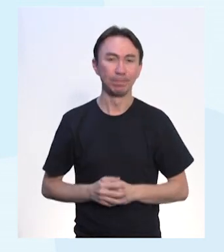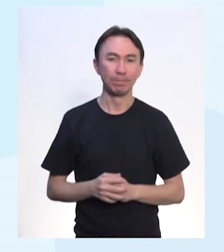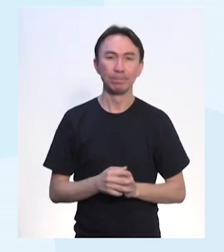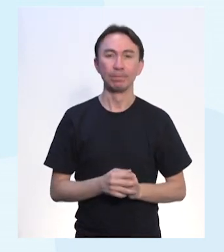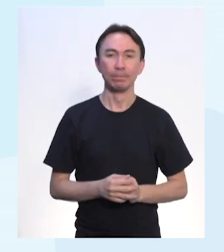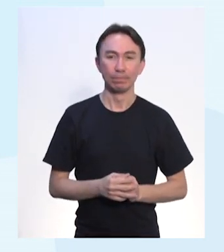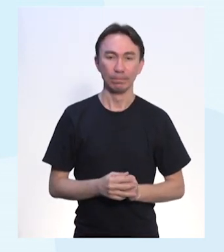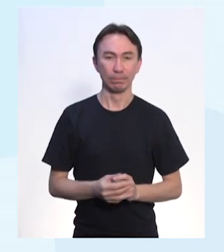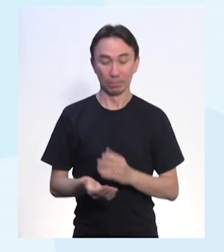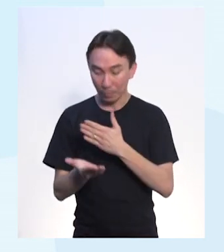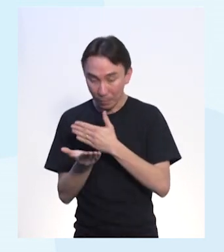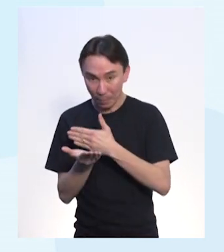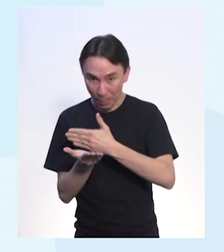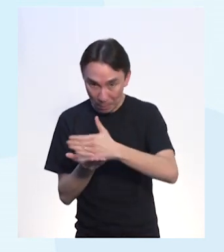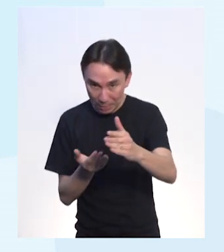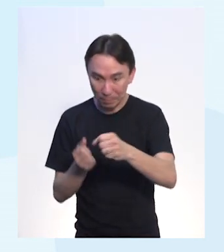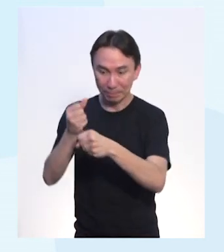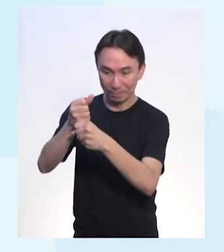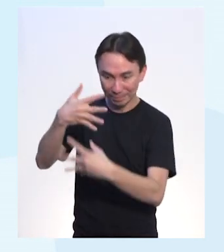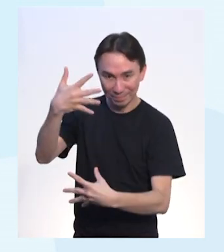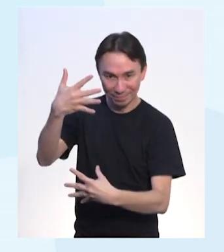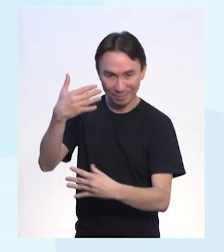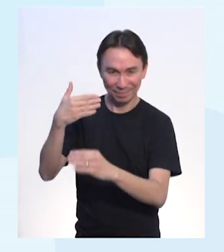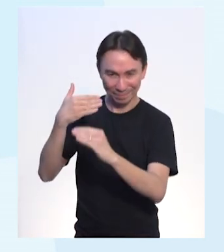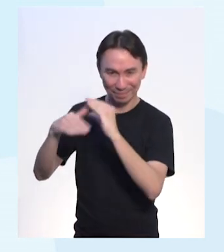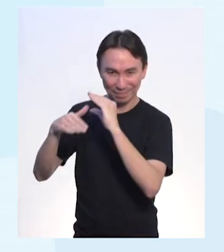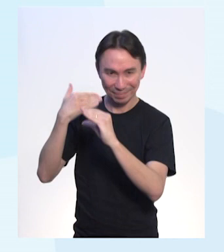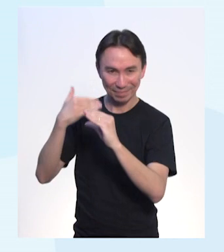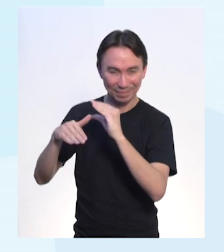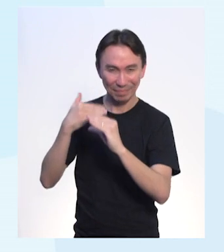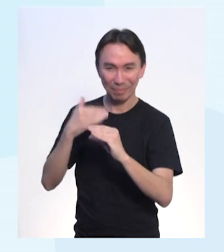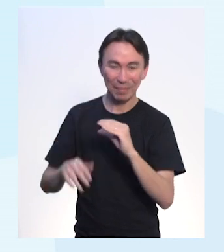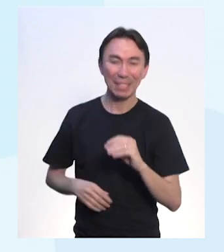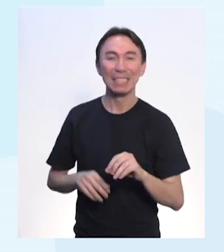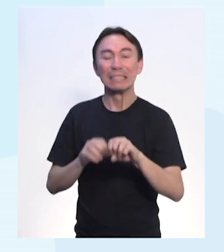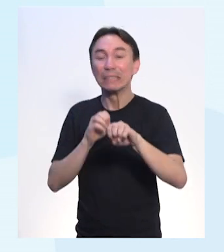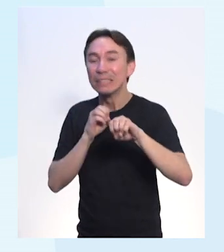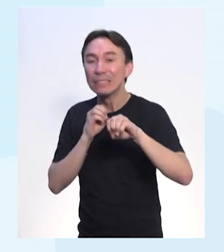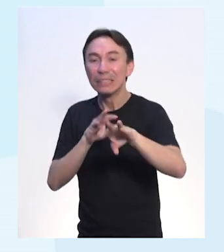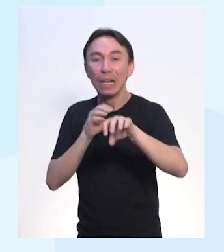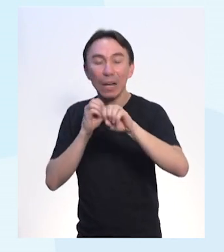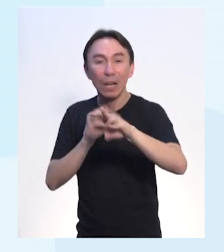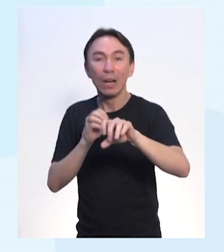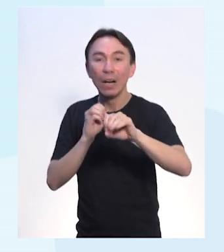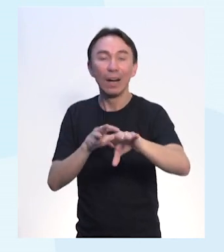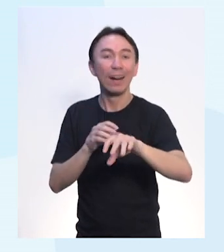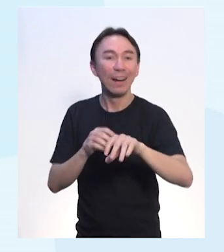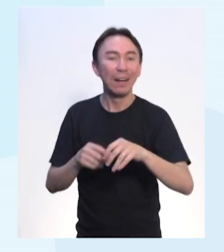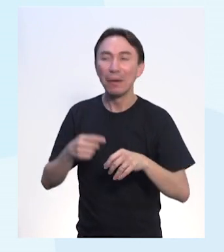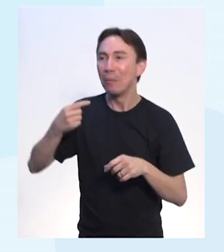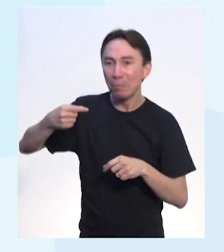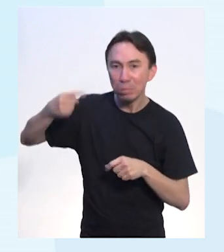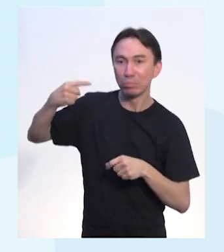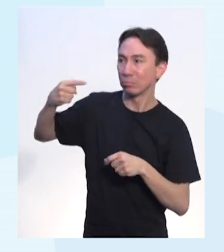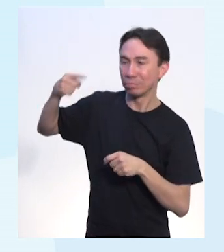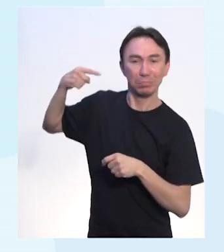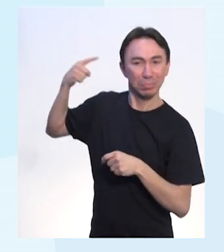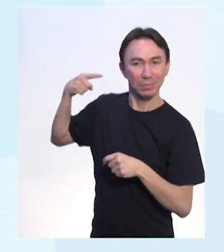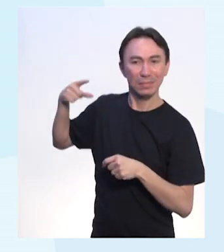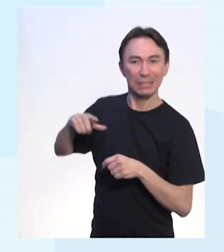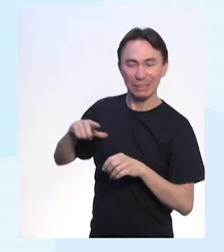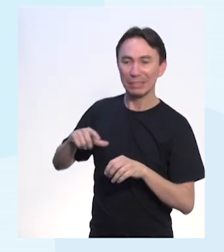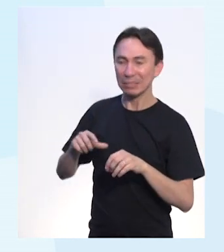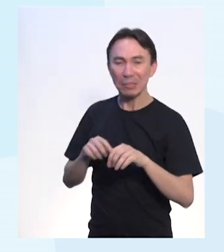então, com uma interação. Nono ano, as últimas aulas nossas, não é, Ju? Nós ficamos até surpresos com a interação, com as